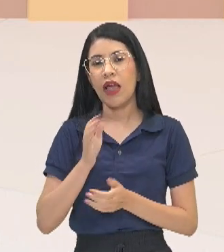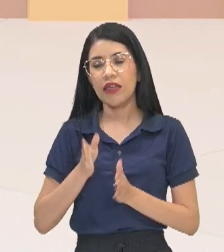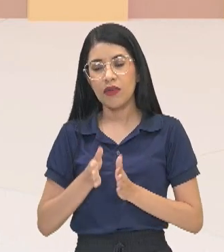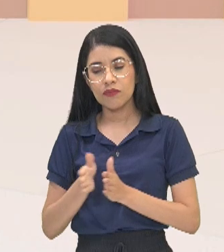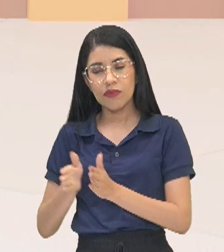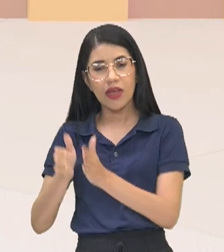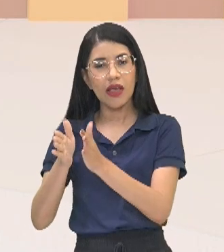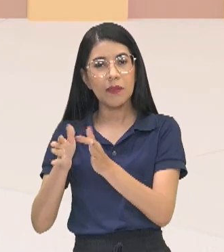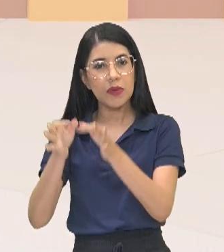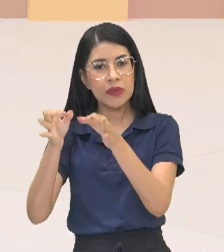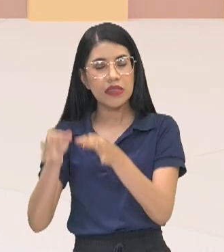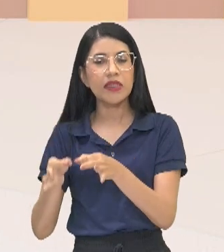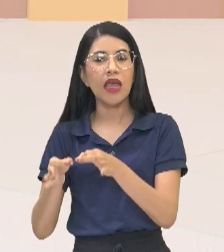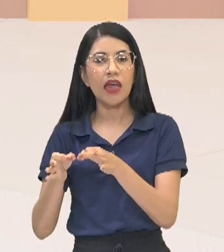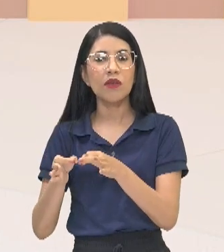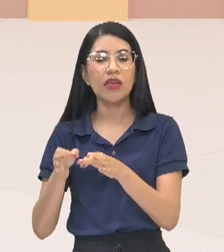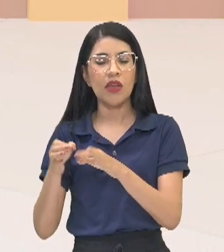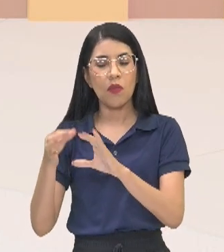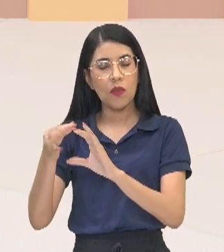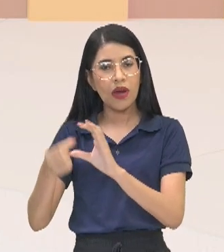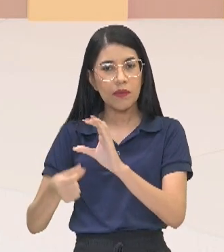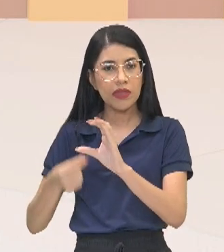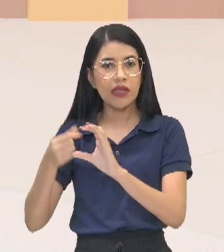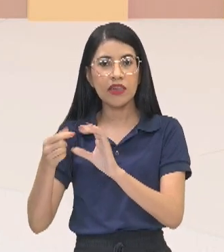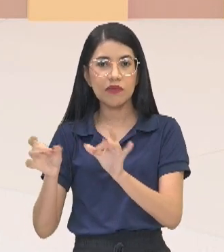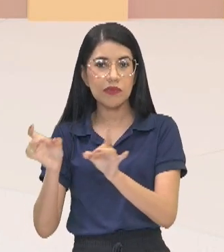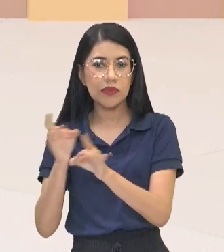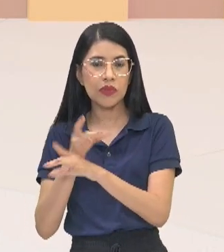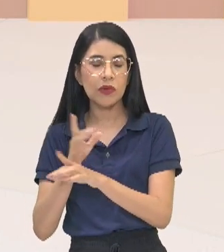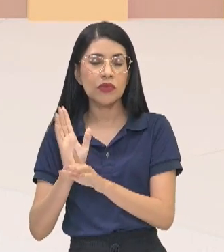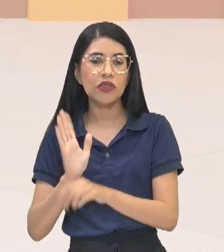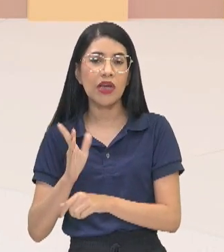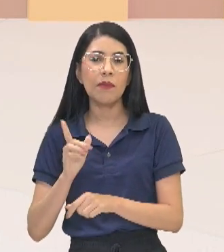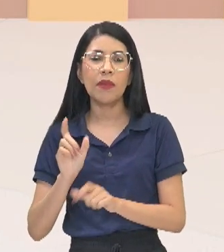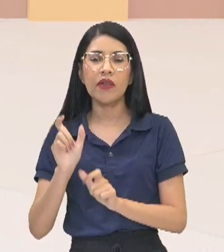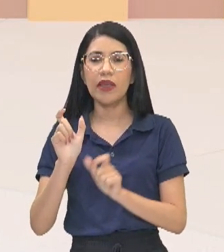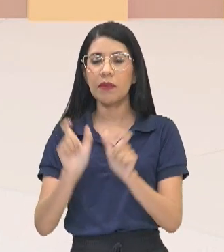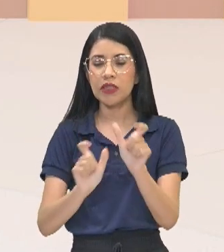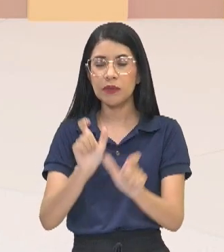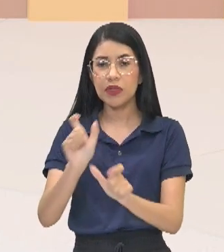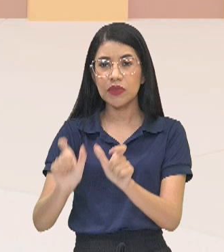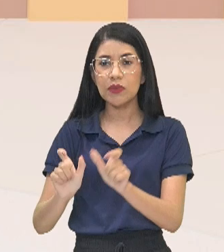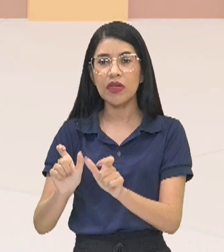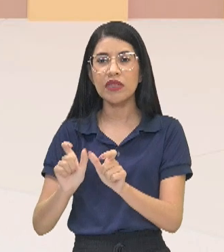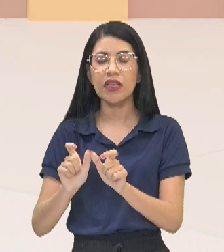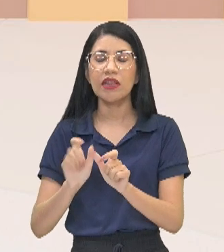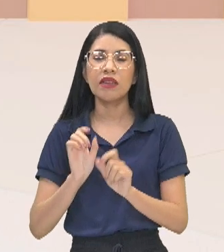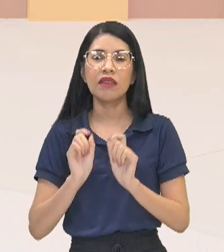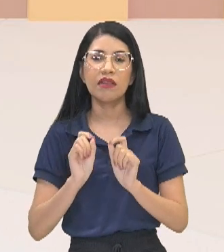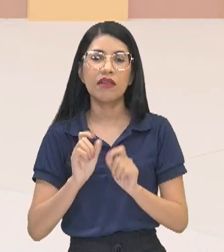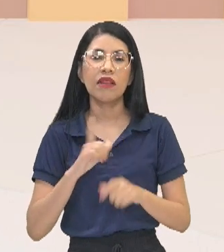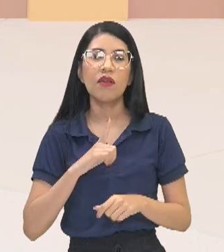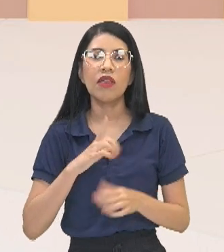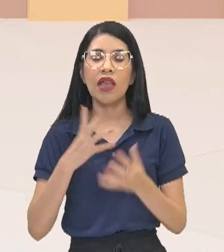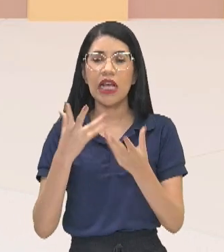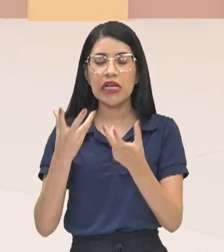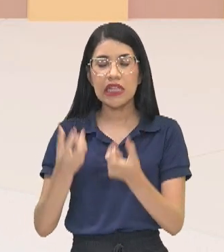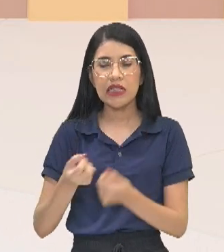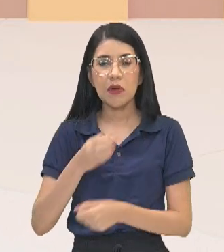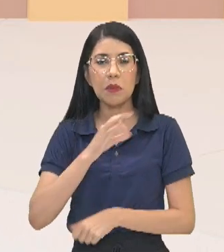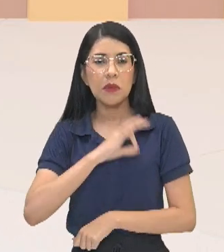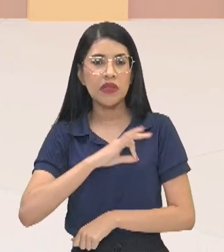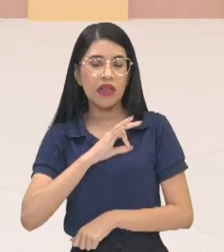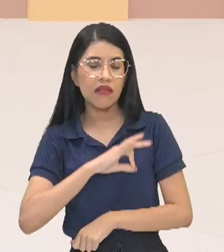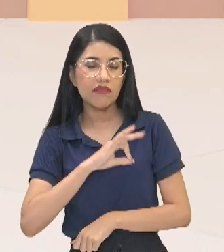né, que foi trilhado pelo capitalismo para manter as pessoas na tranquilidade, aceitar o salário que